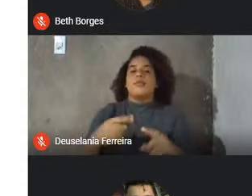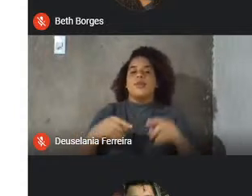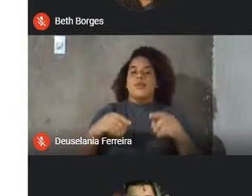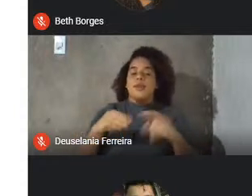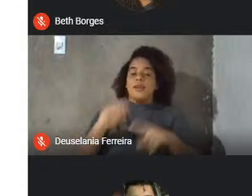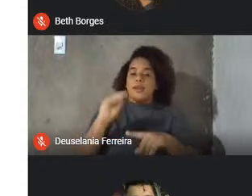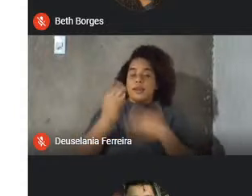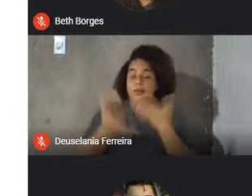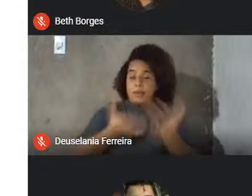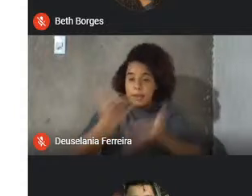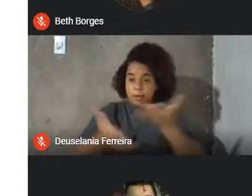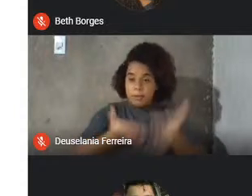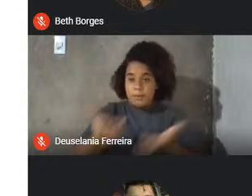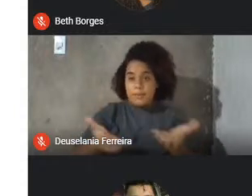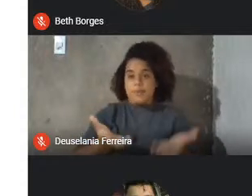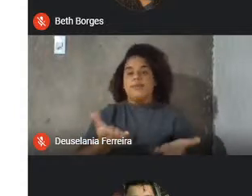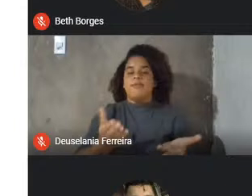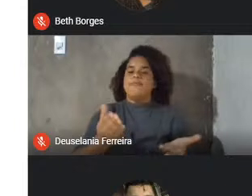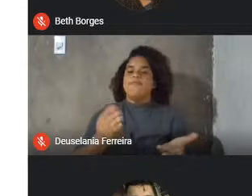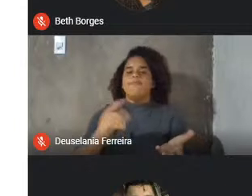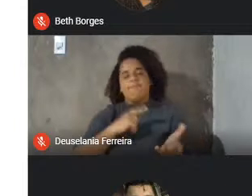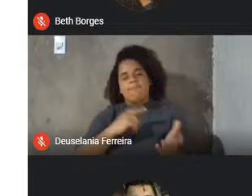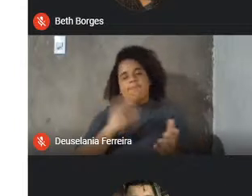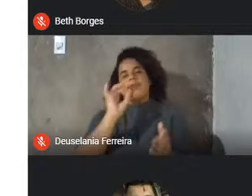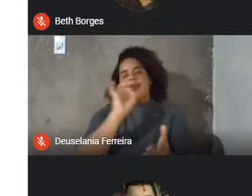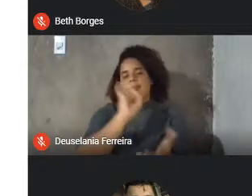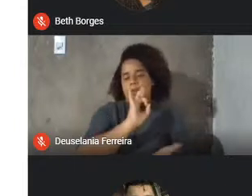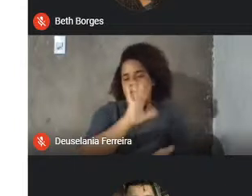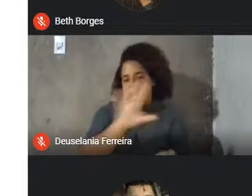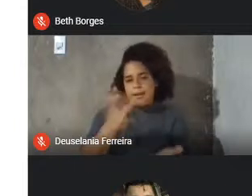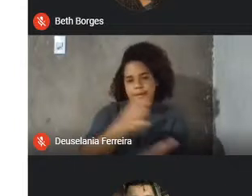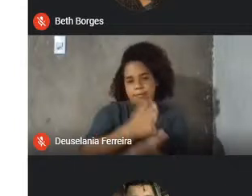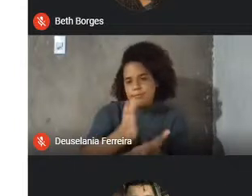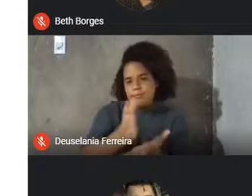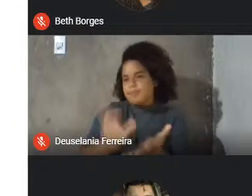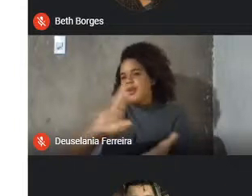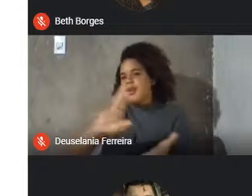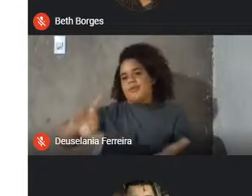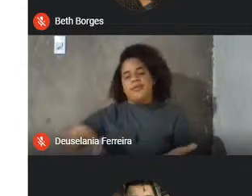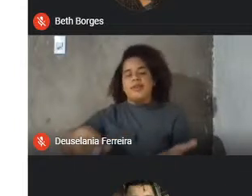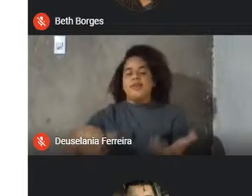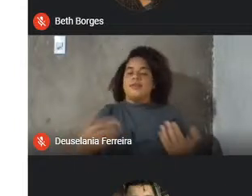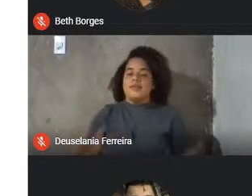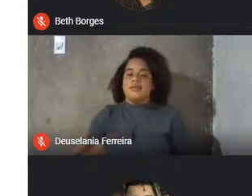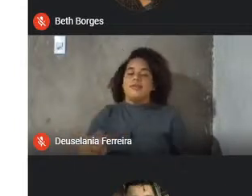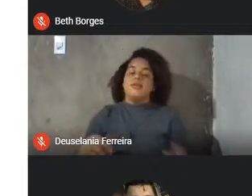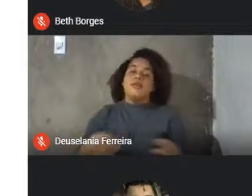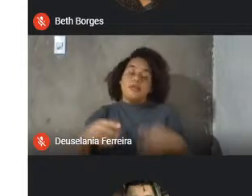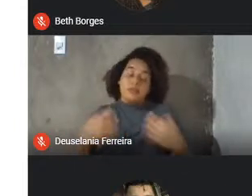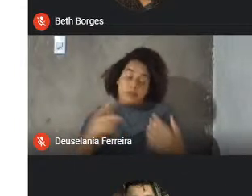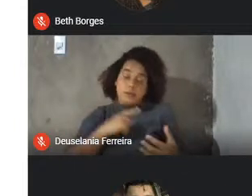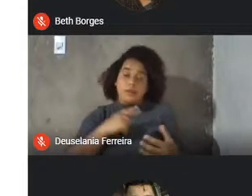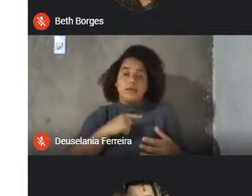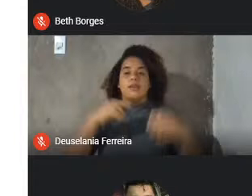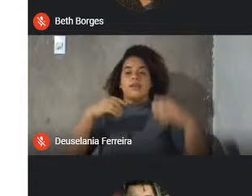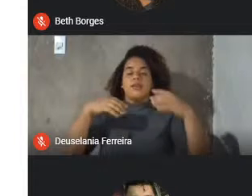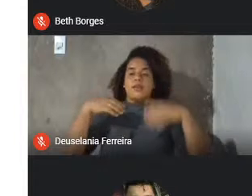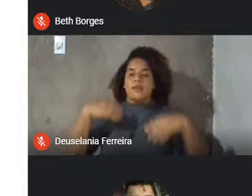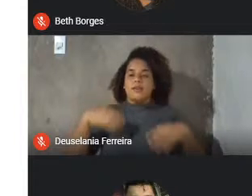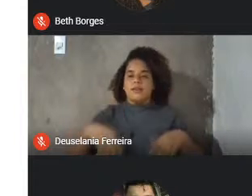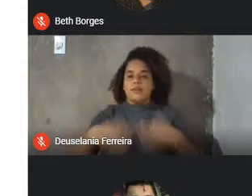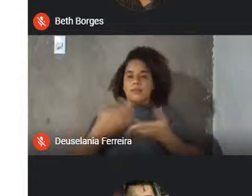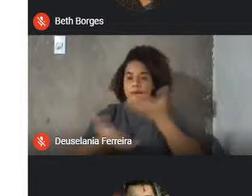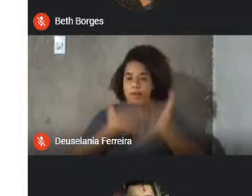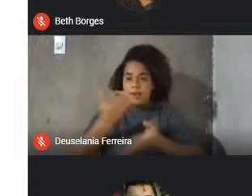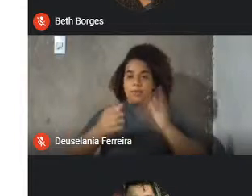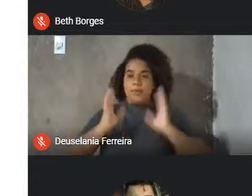cada caso é um caso, como na TCC também, porém na TCC ela já traz modelos, né? Principalmente a